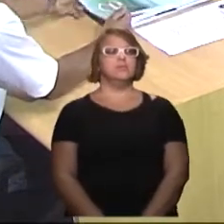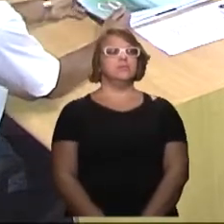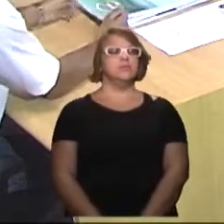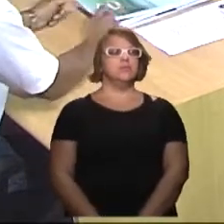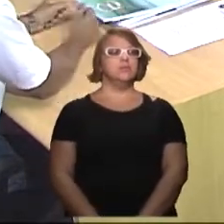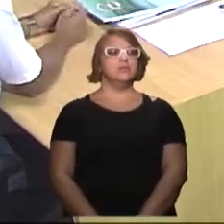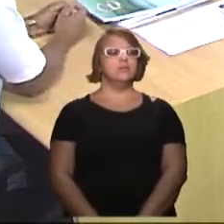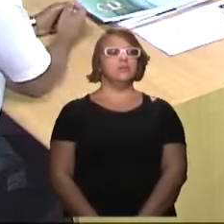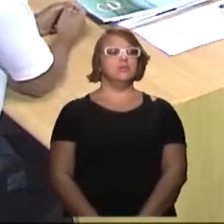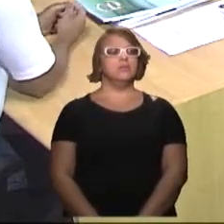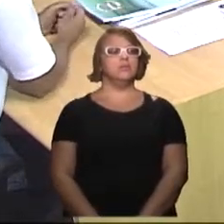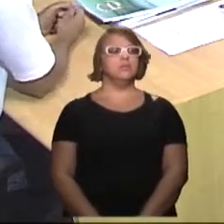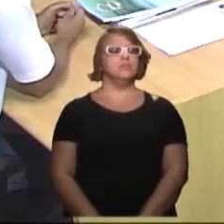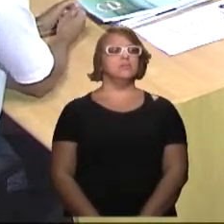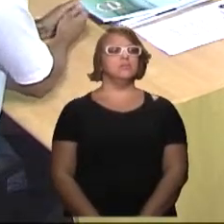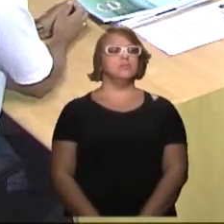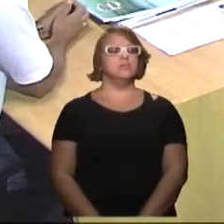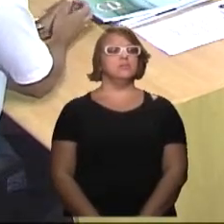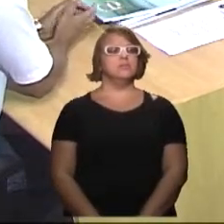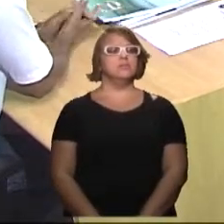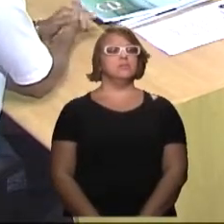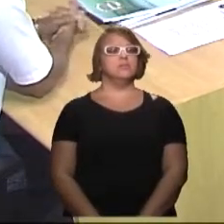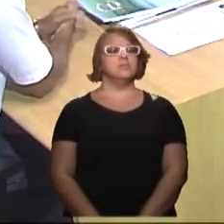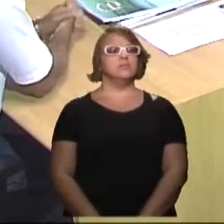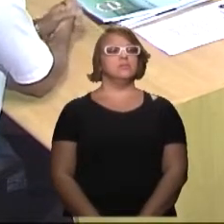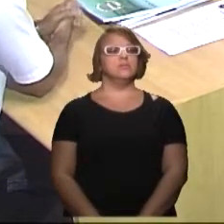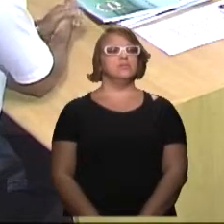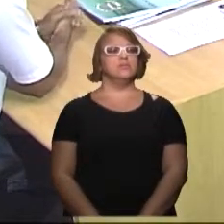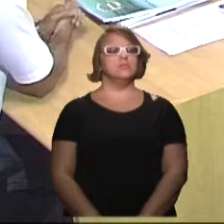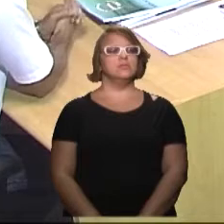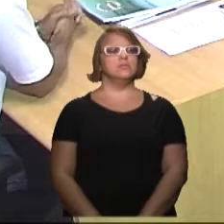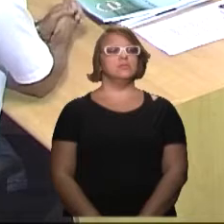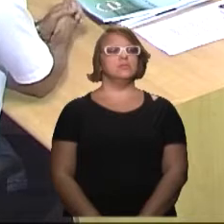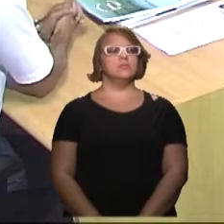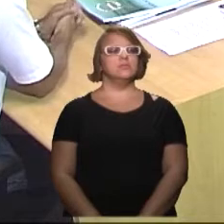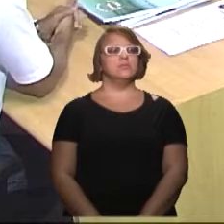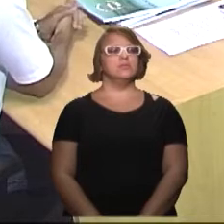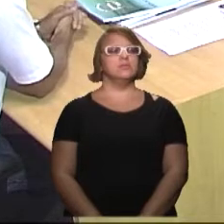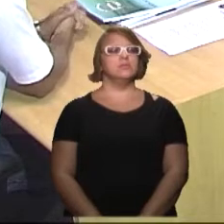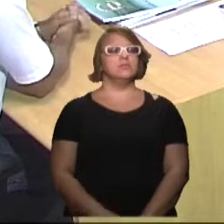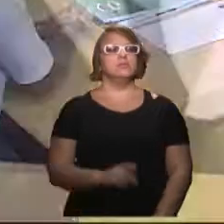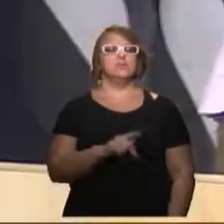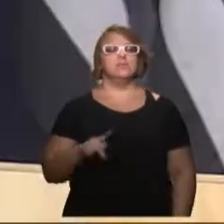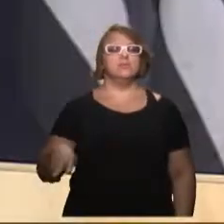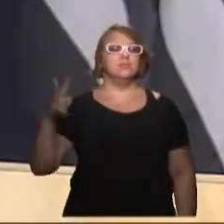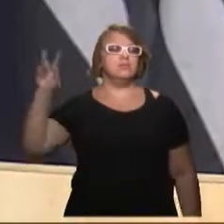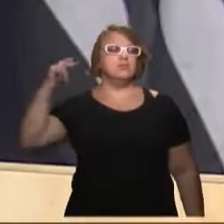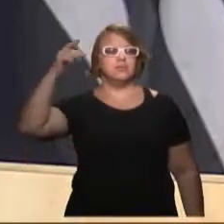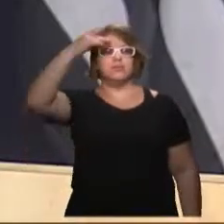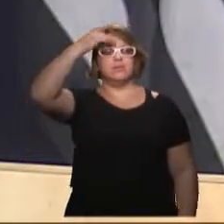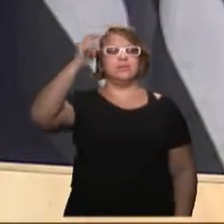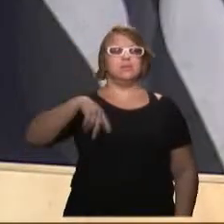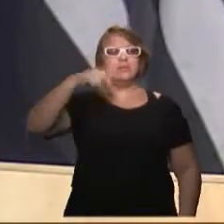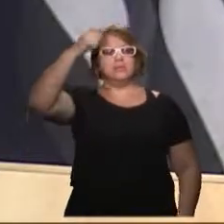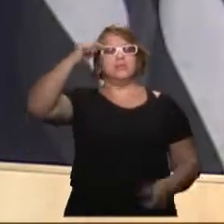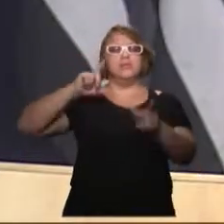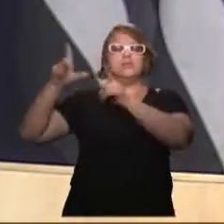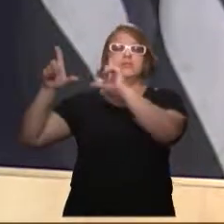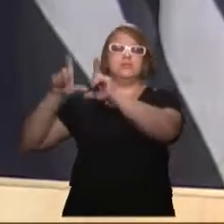Aqui está aqui, ó. Aqui eu não enviei a ordem aqui. Vereador Luizinho. Não tem problema, né, Pastor Nunes? Senhor presidente, Nova Espalha, Maurício aqui, presidente,